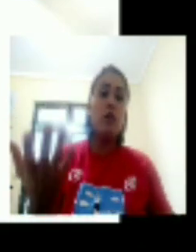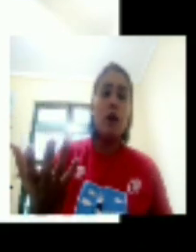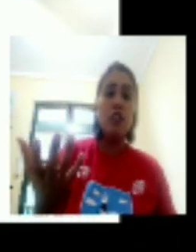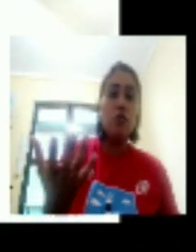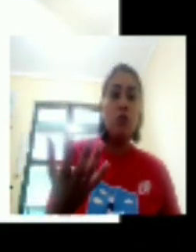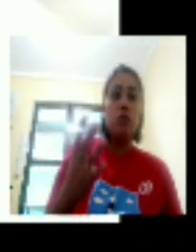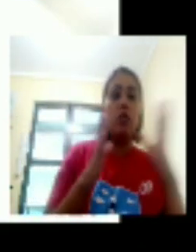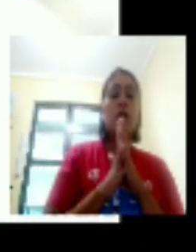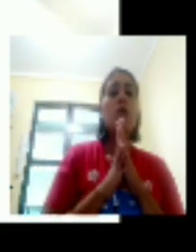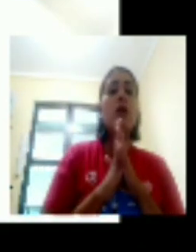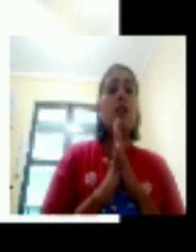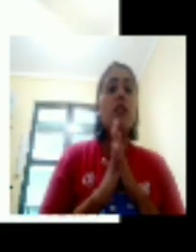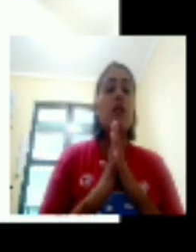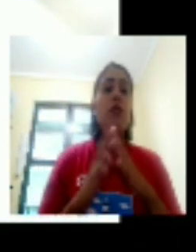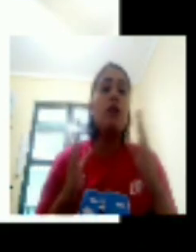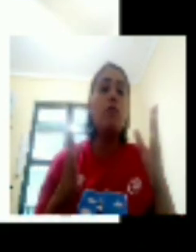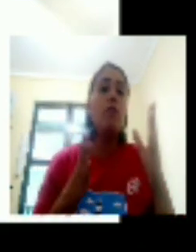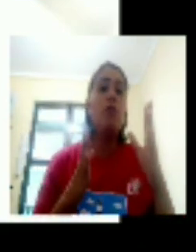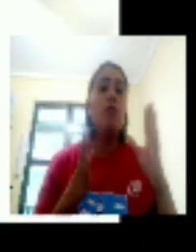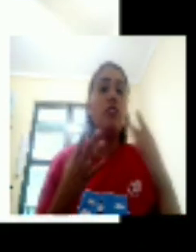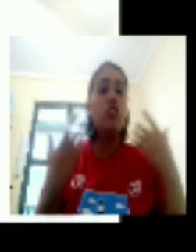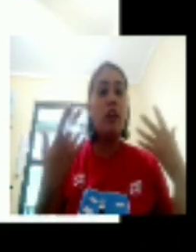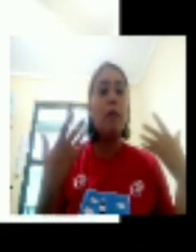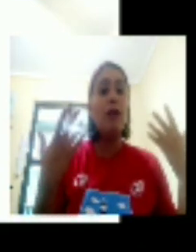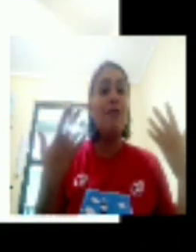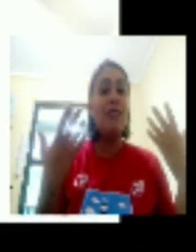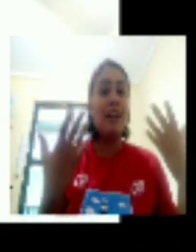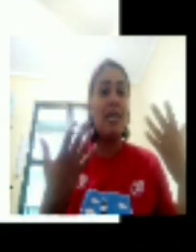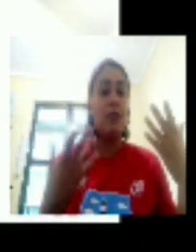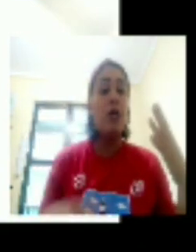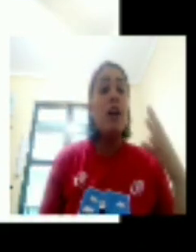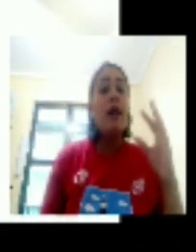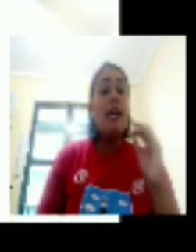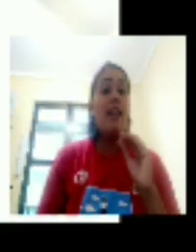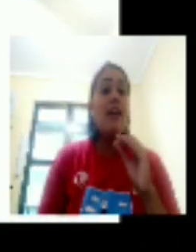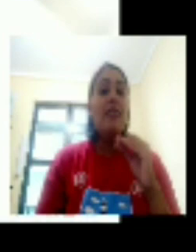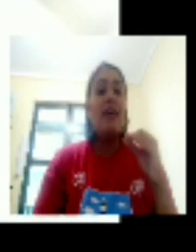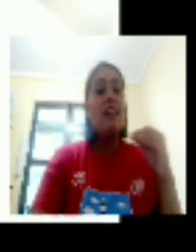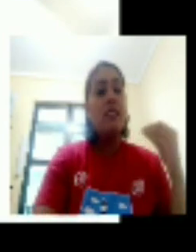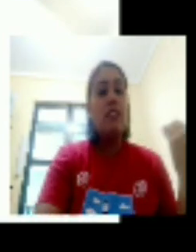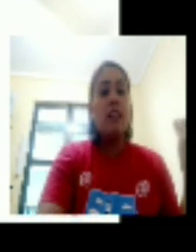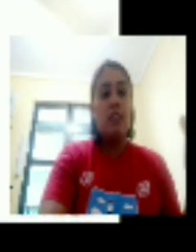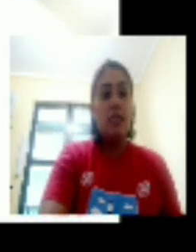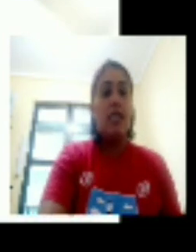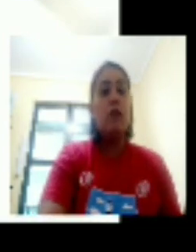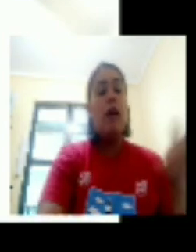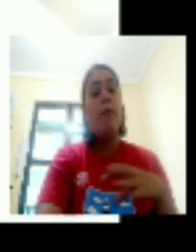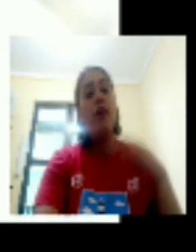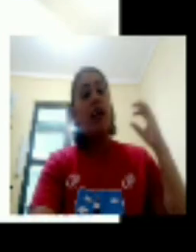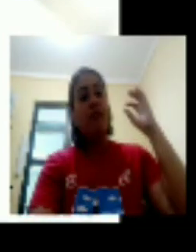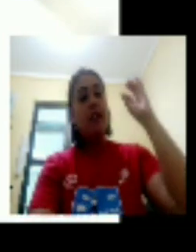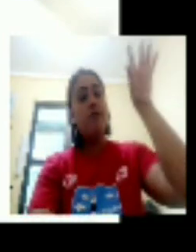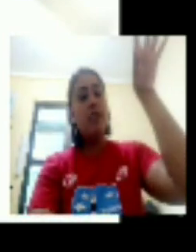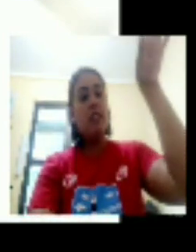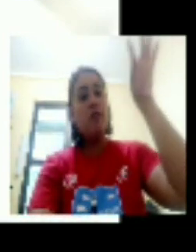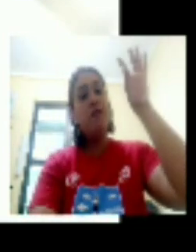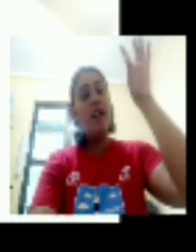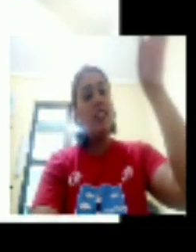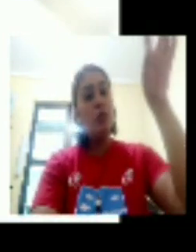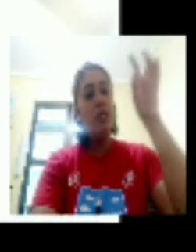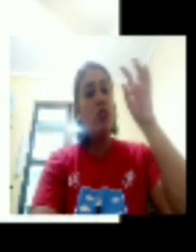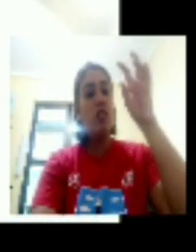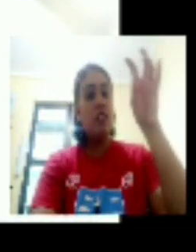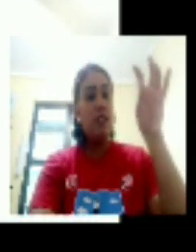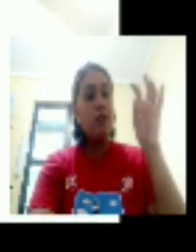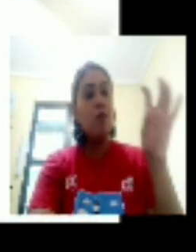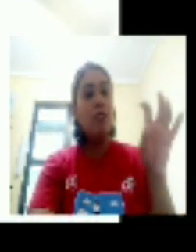que vão atuar junto. Então, quando eu digo que um sistema unificado, ele é descentralizado, é porque vai ter